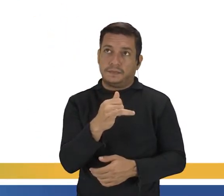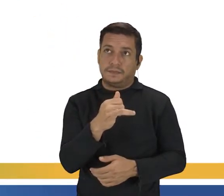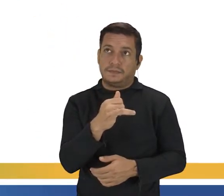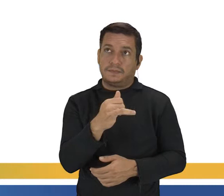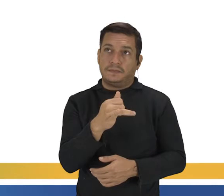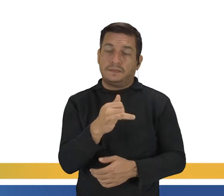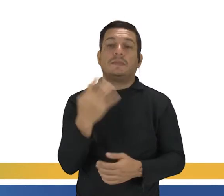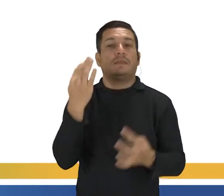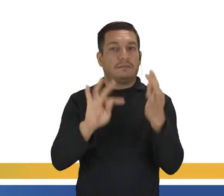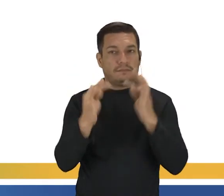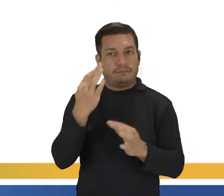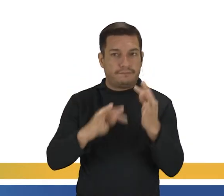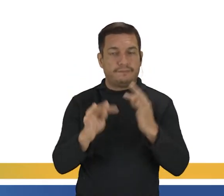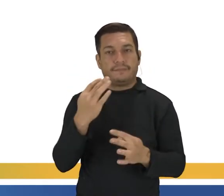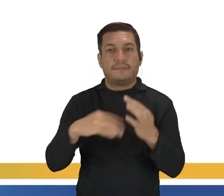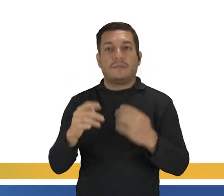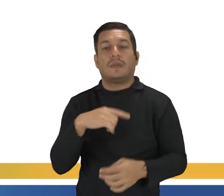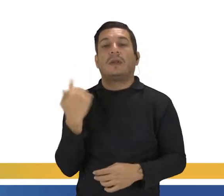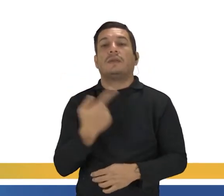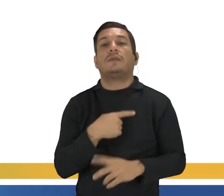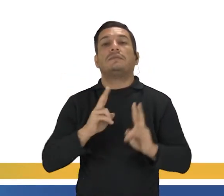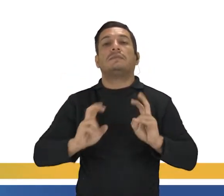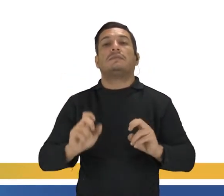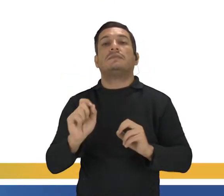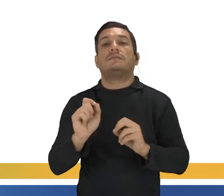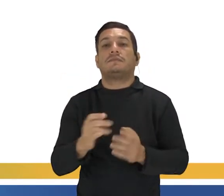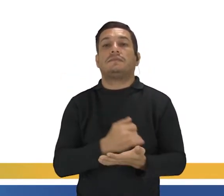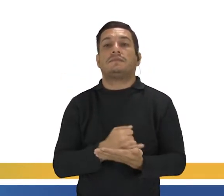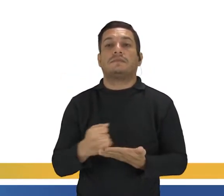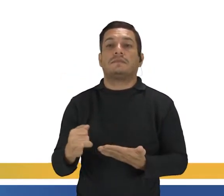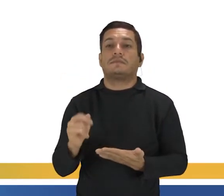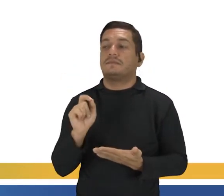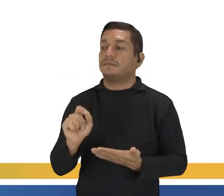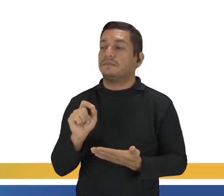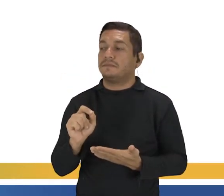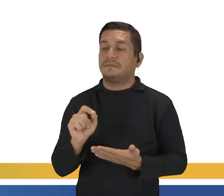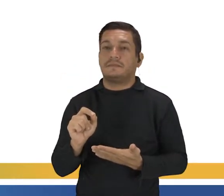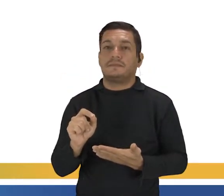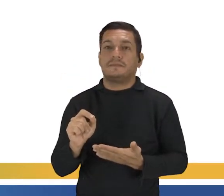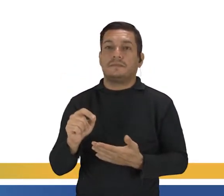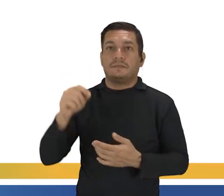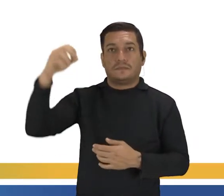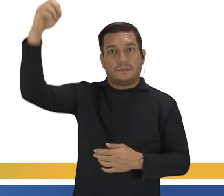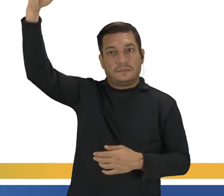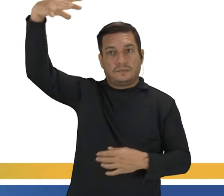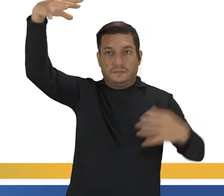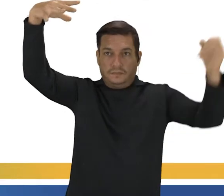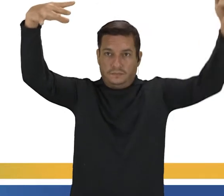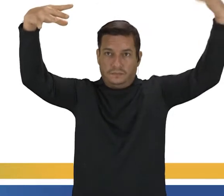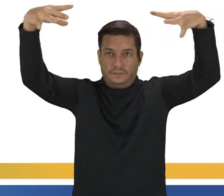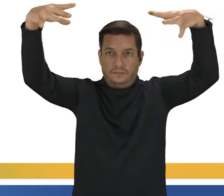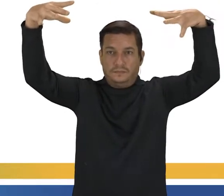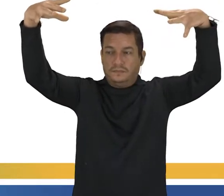da tecnologia, nós vamos ver o início ali dos holofotes,